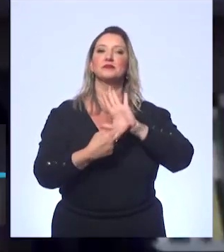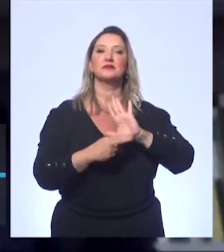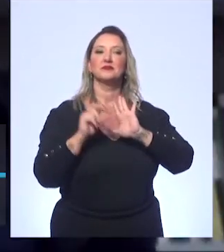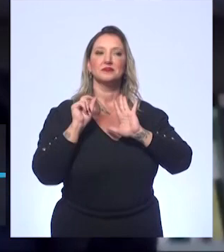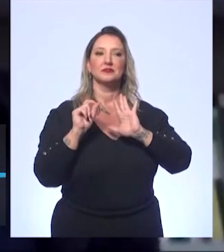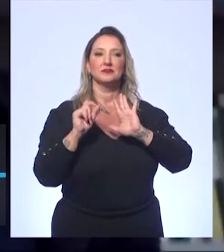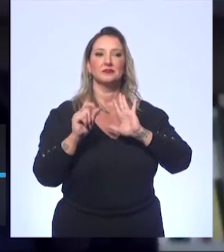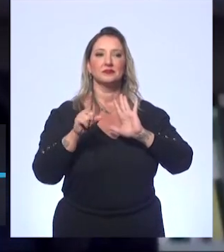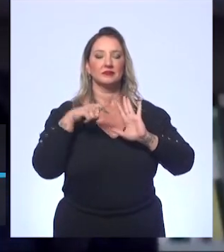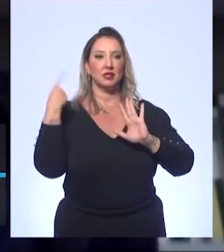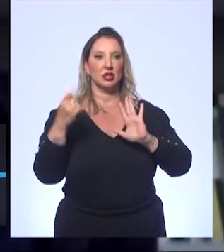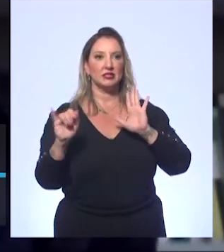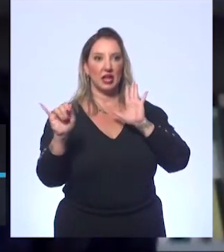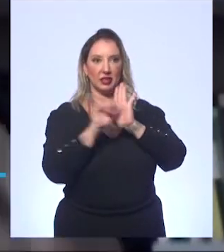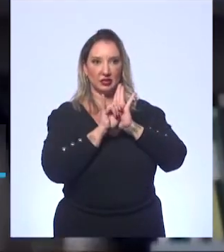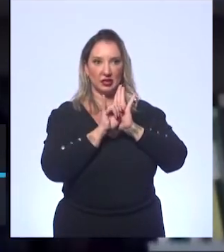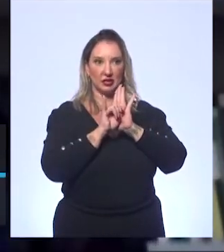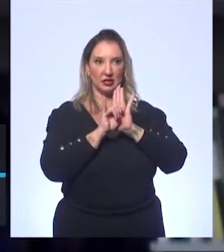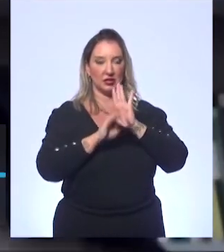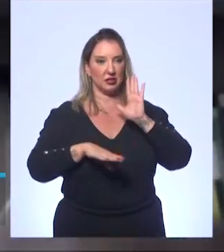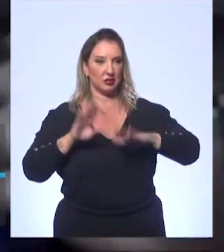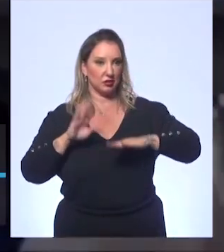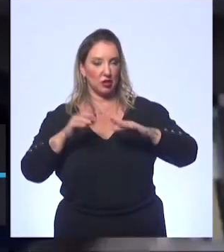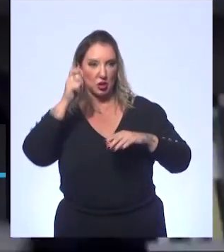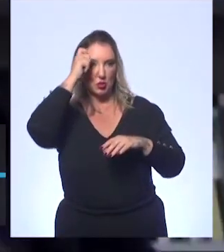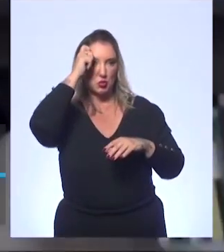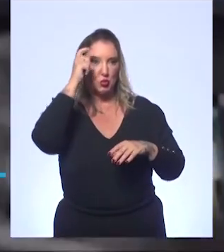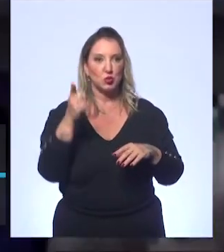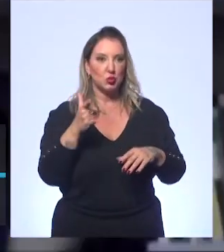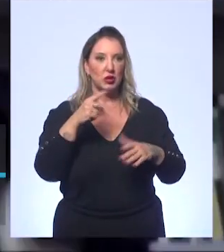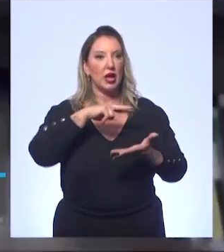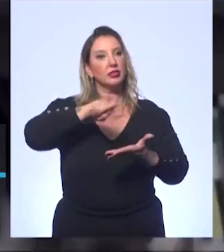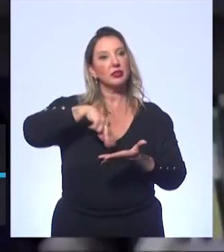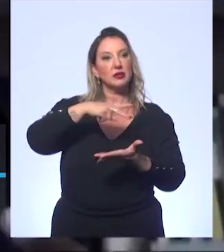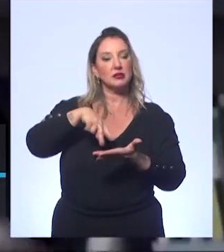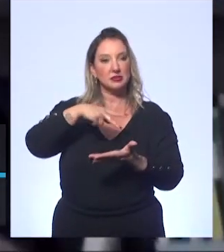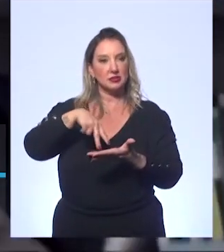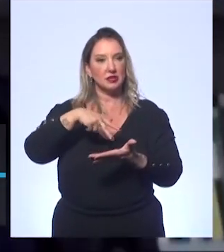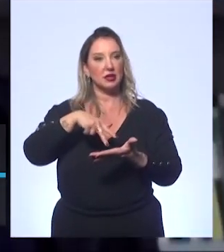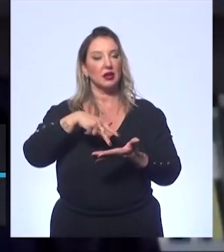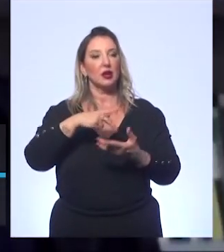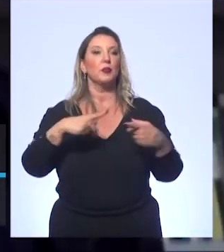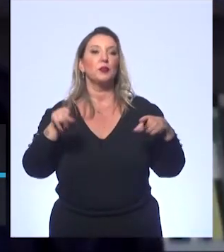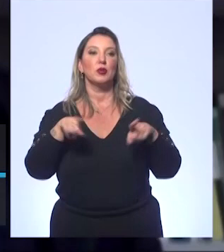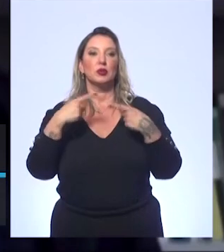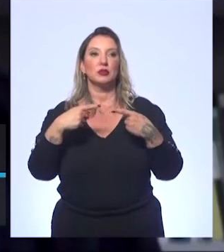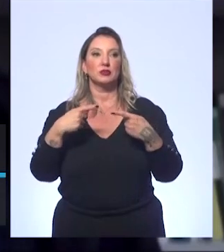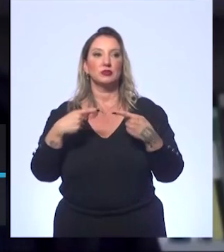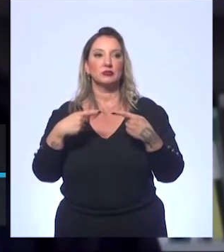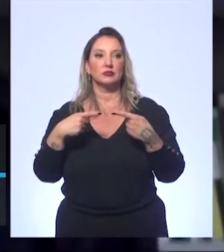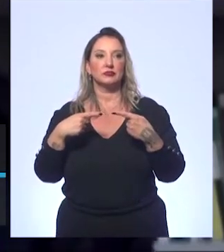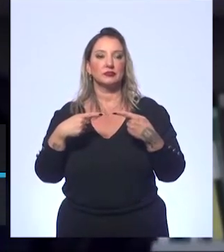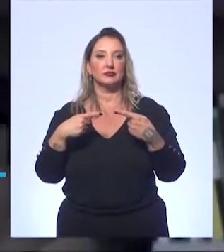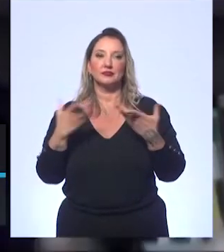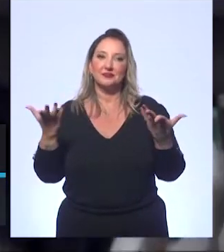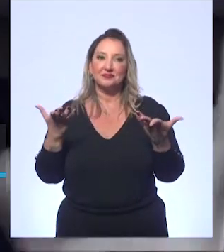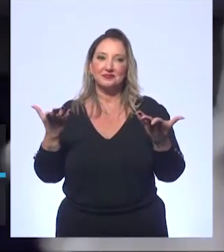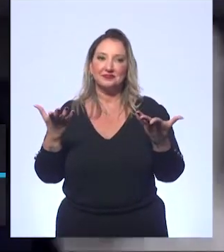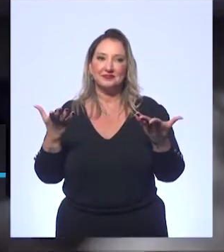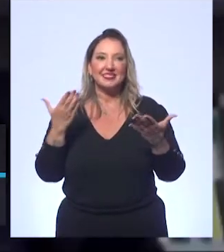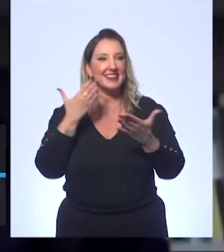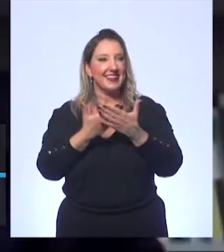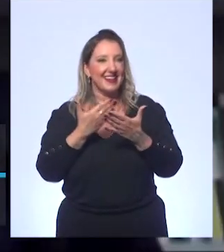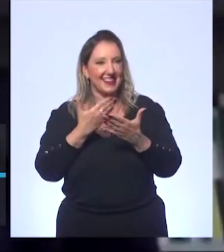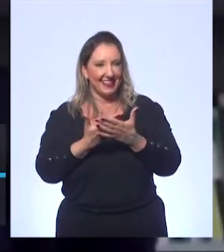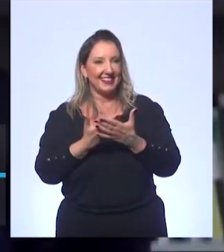representa a nossa identidade, a tabaca, a cultura, a dança, a música. Então, nós dançamos, gente. Agora, se essa aula